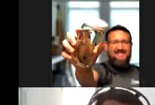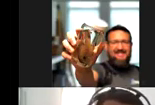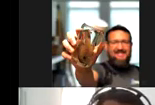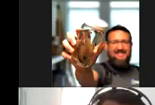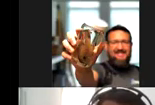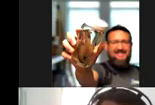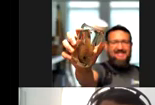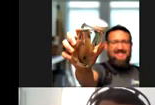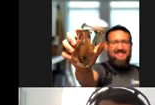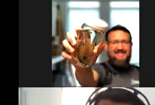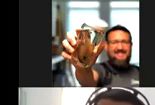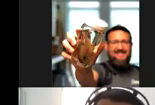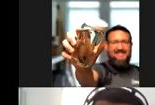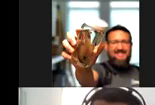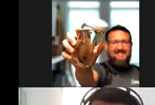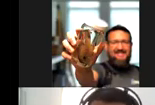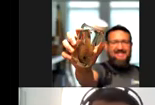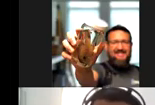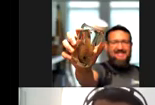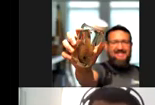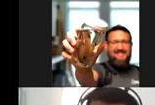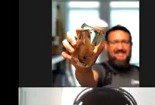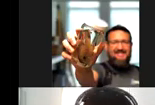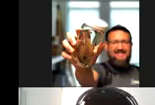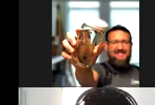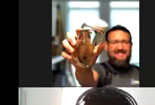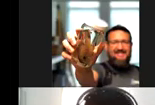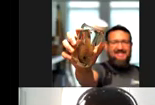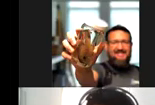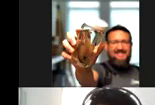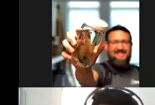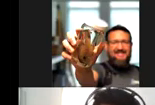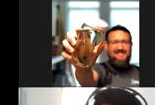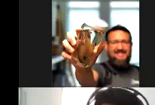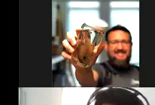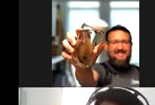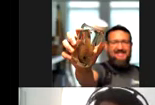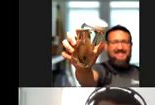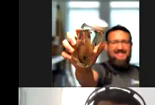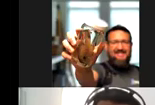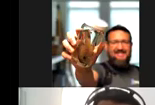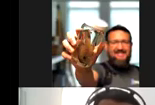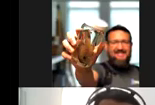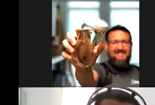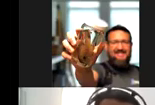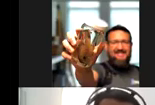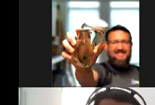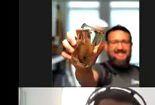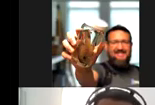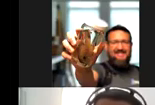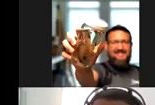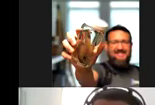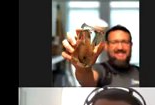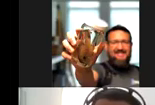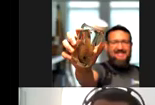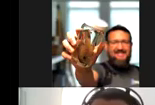Então, daqui para cá, o modelo do átomo ele mudou muito. E à medida que o nosso conhecimento da realidade